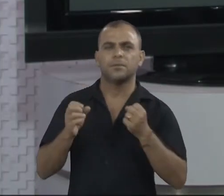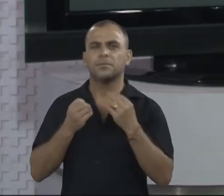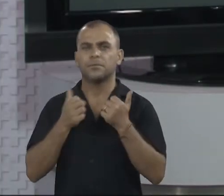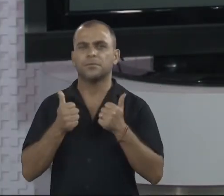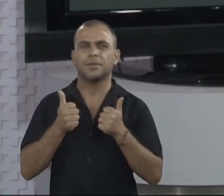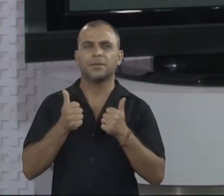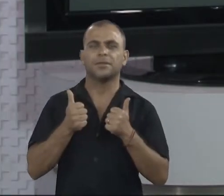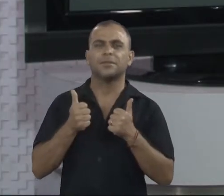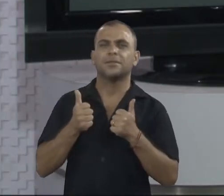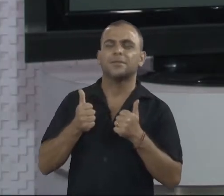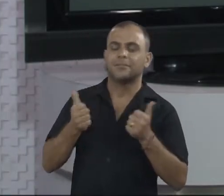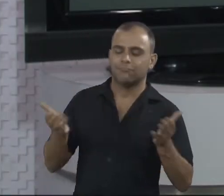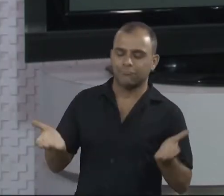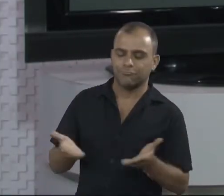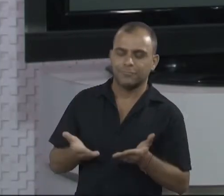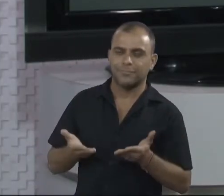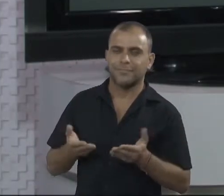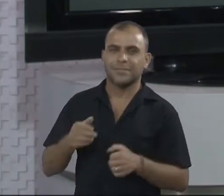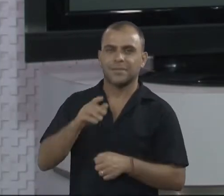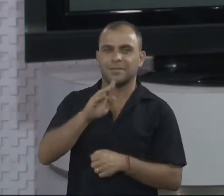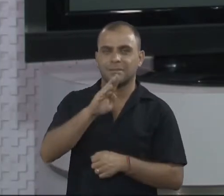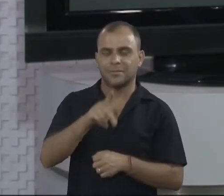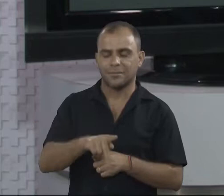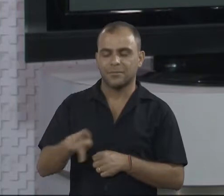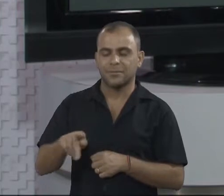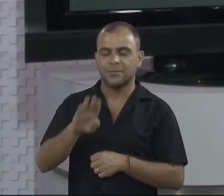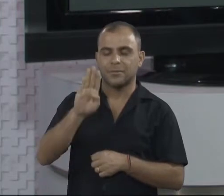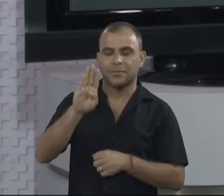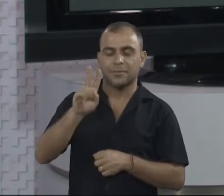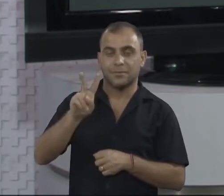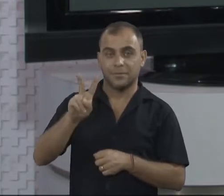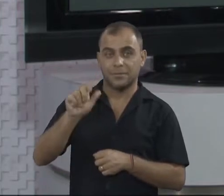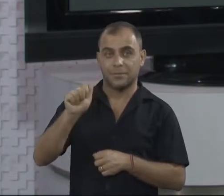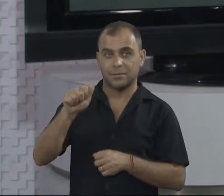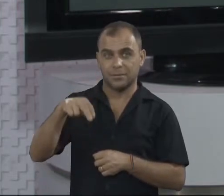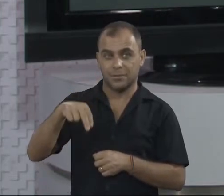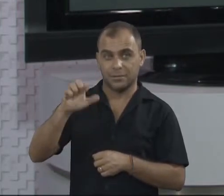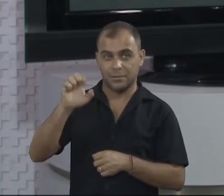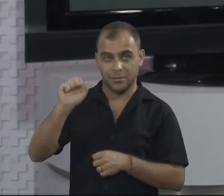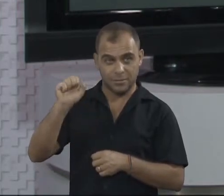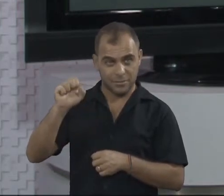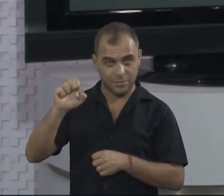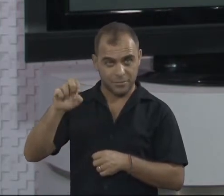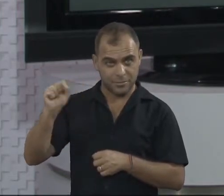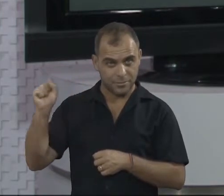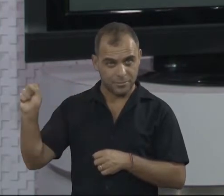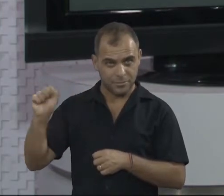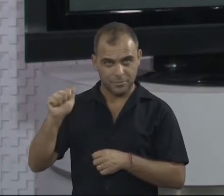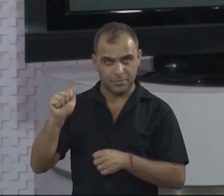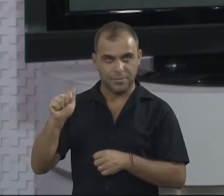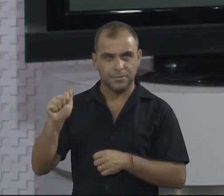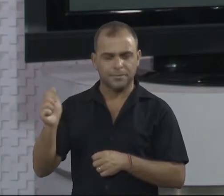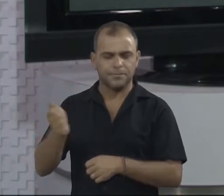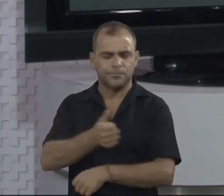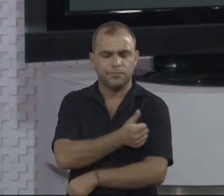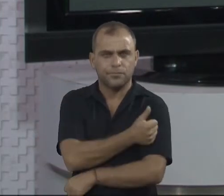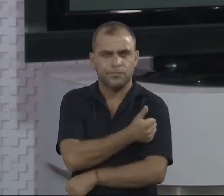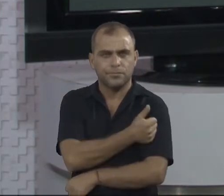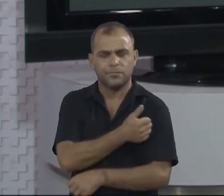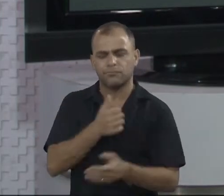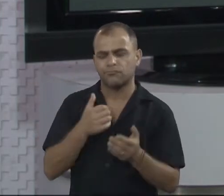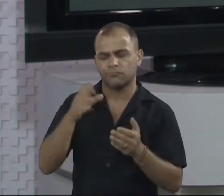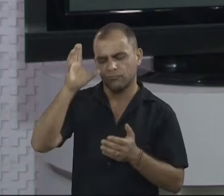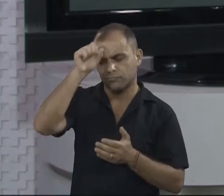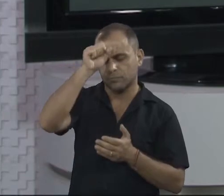pessoal, tudo bem? Tô aqui de novo, professora Vanessa Brum, de Ciências. E hoje, no episódio de hoje, o sexto ano vai aprender sobre